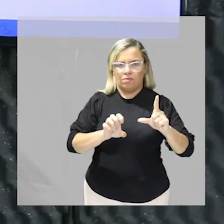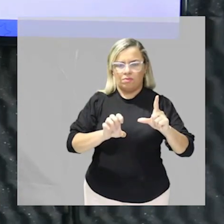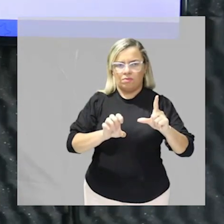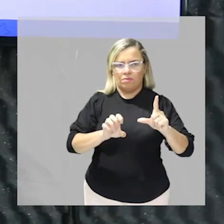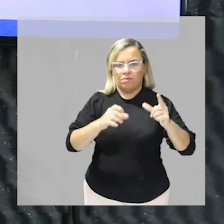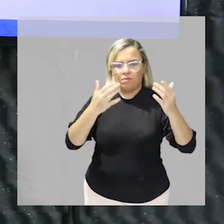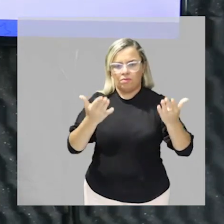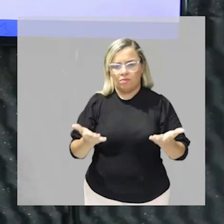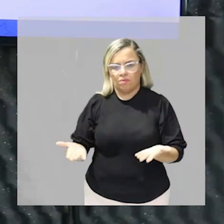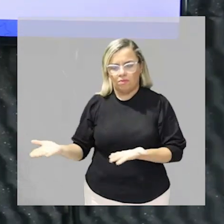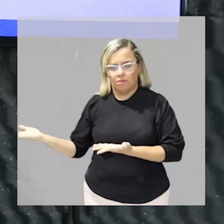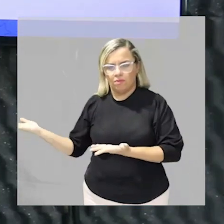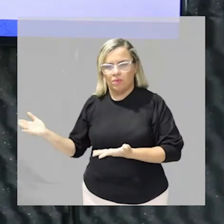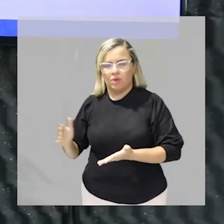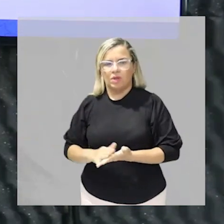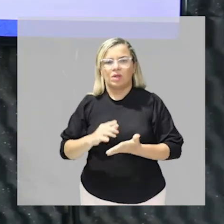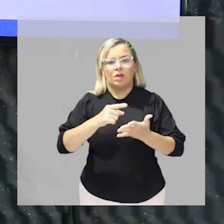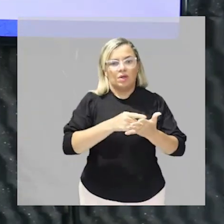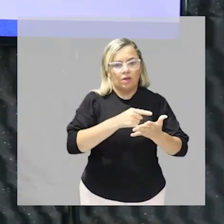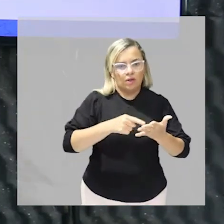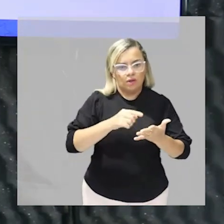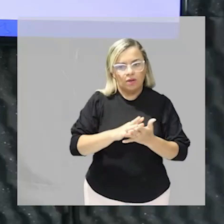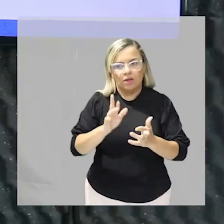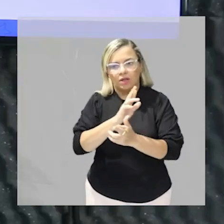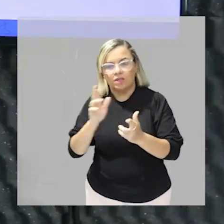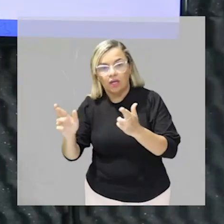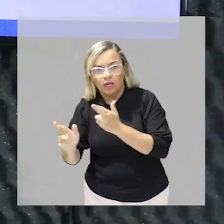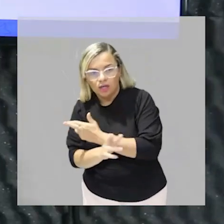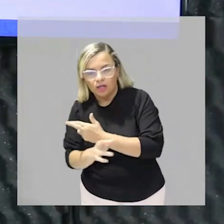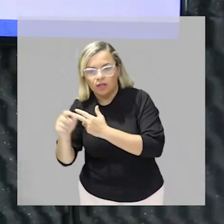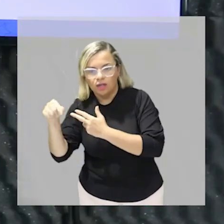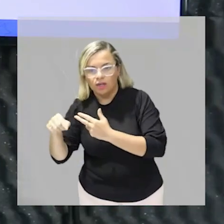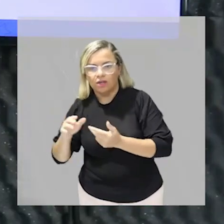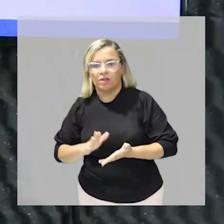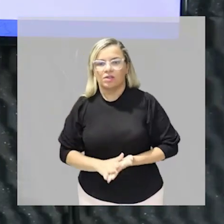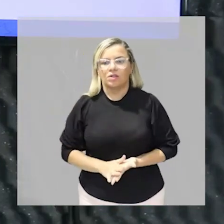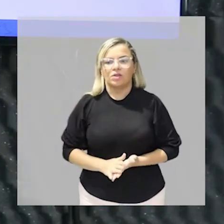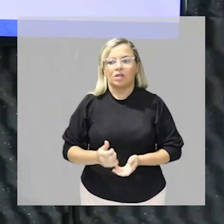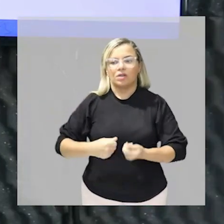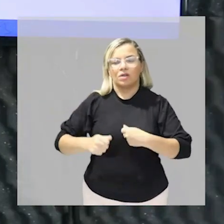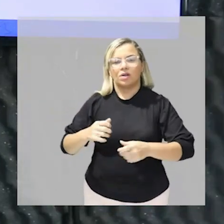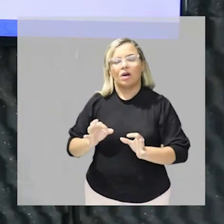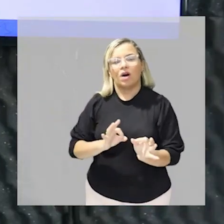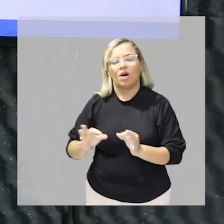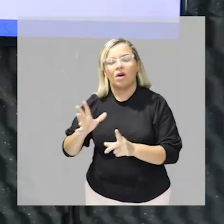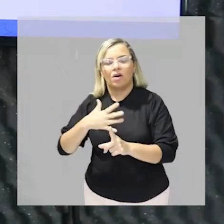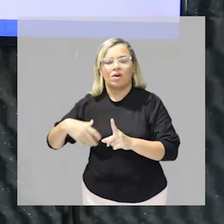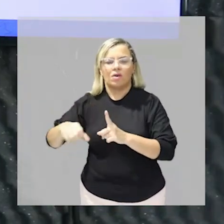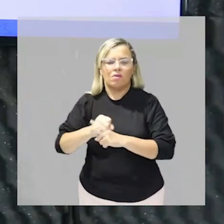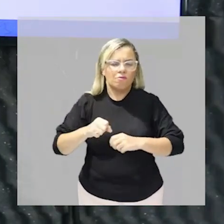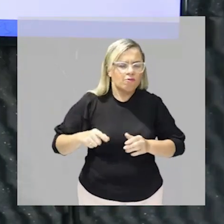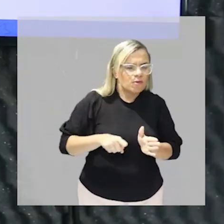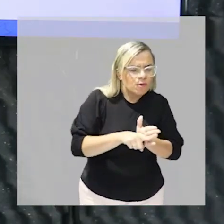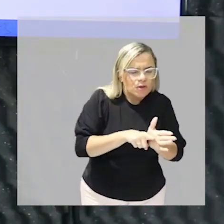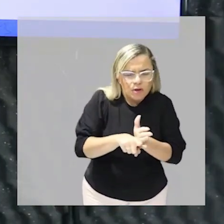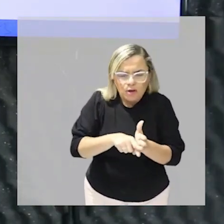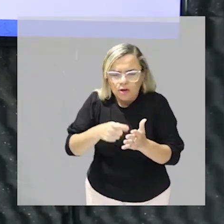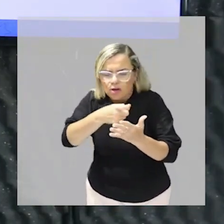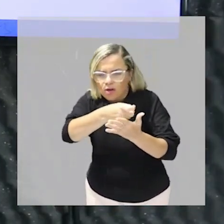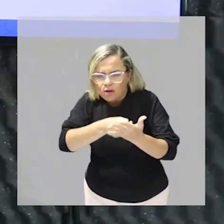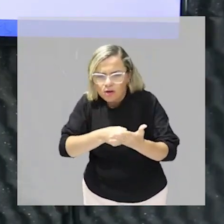Uma dessas coisas vai marcar esta relação. É isso que a gente vai procurar no texto. Vamos lá, vamos identificar.